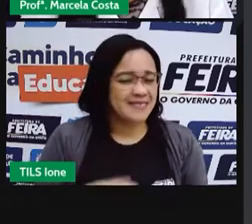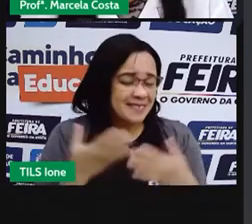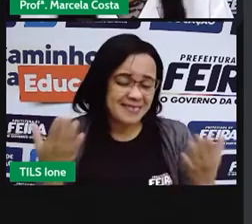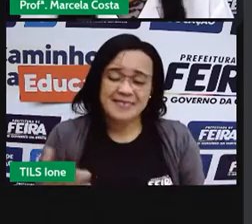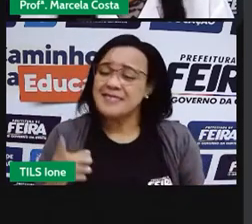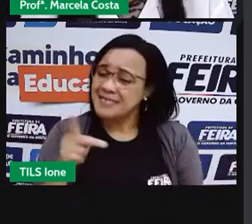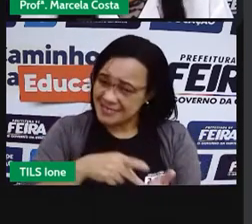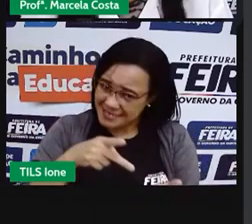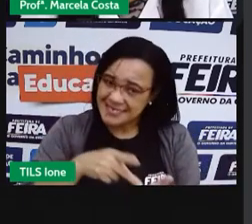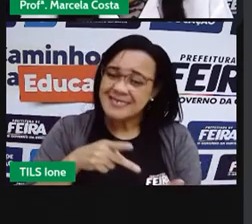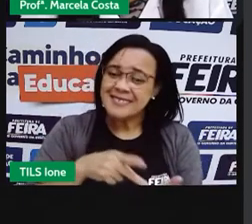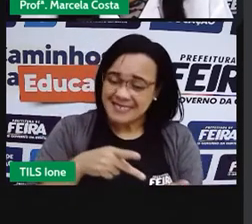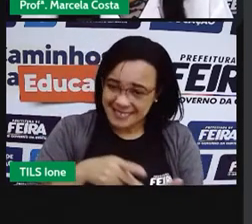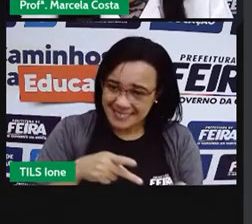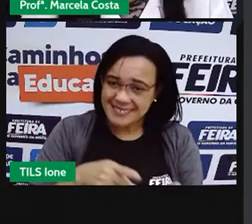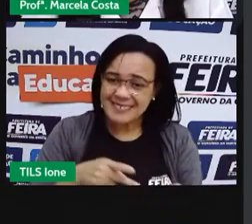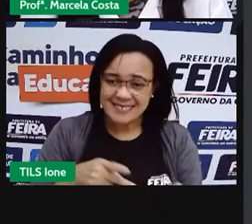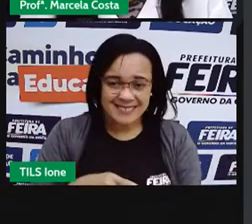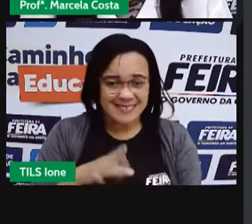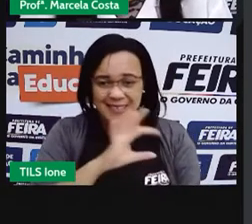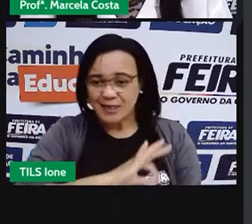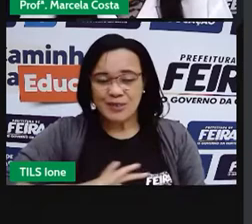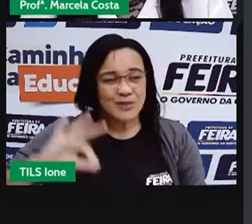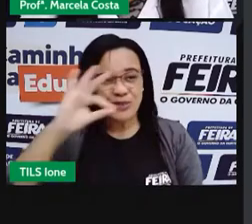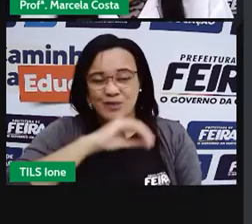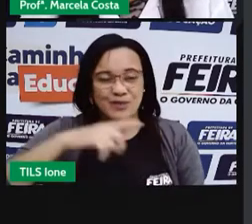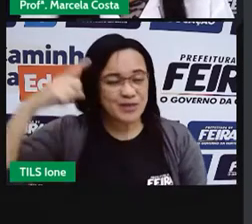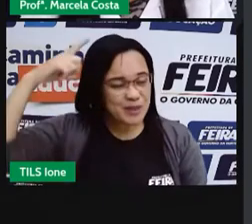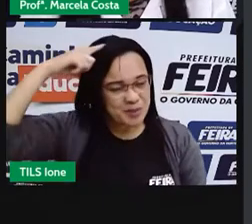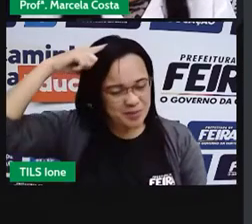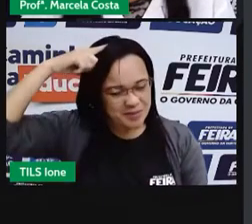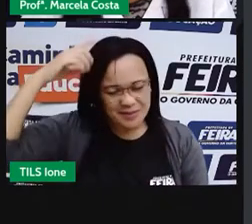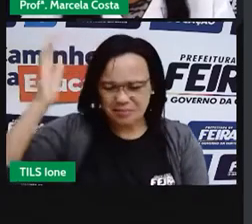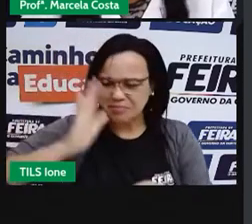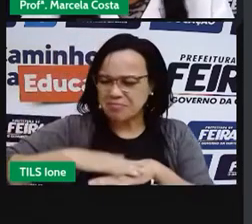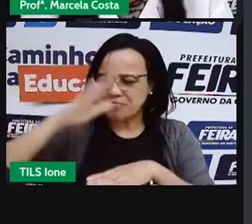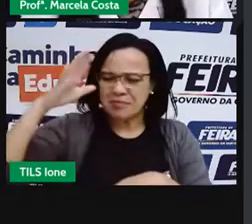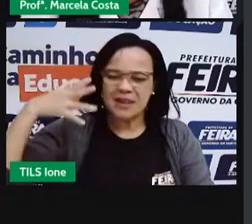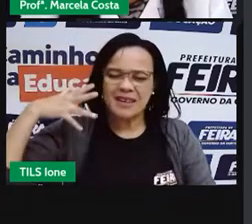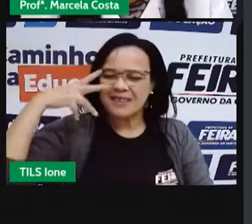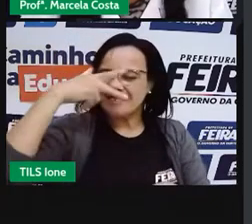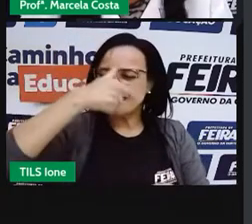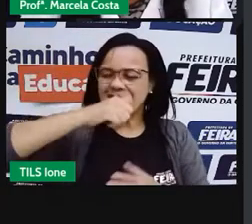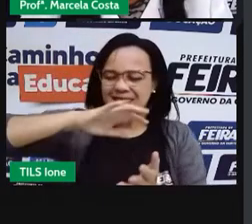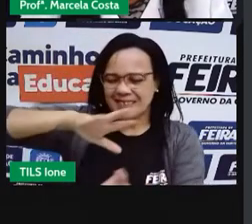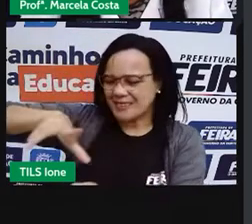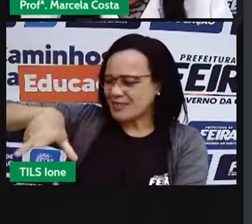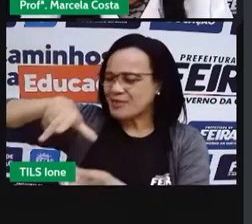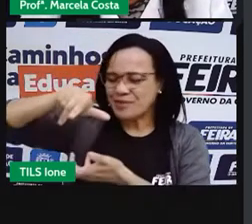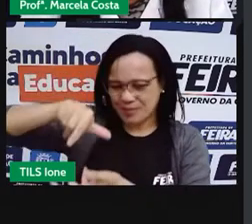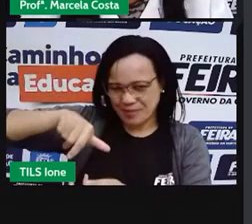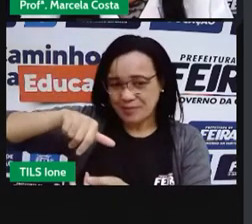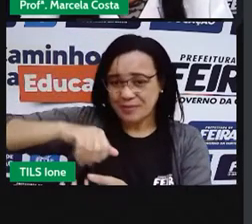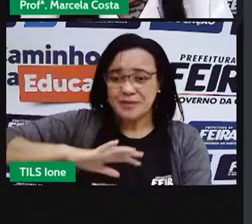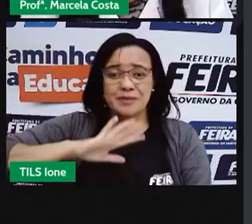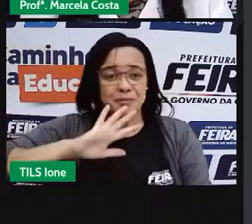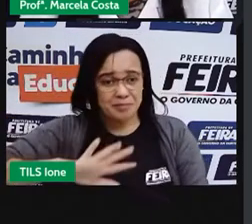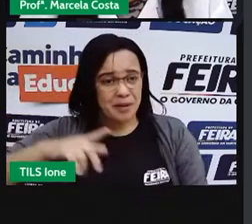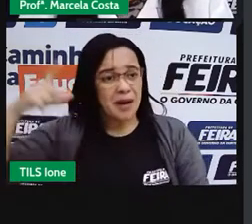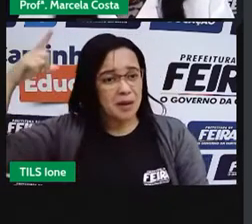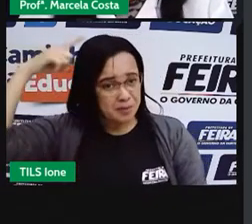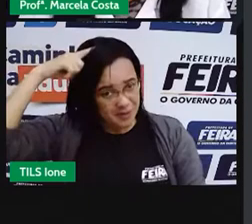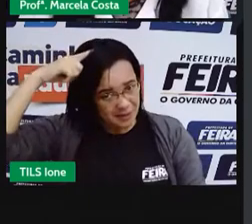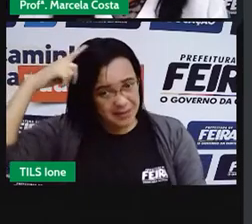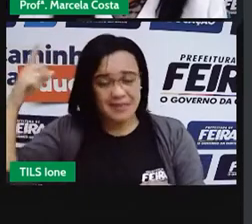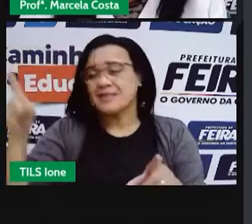Claro, filha. Elas são as princesas mais lindas do mundo. Mas até as princesas sofrem sim. O